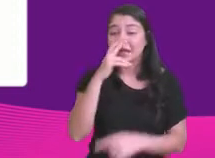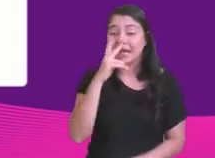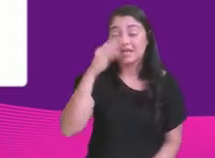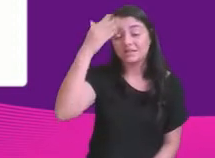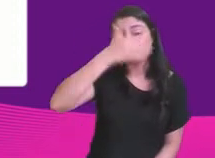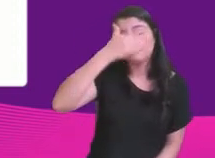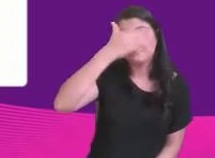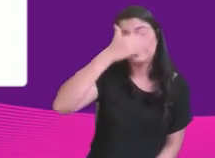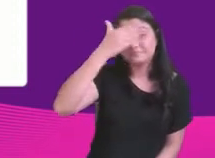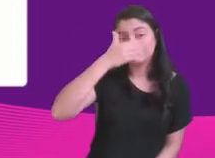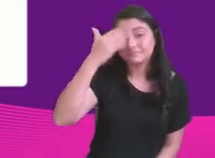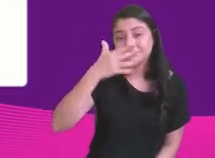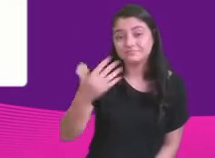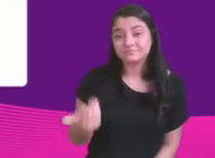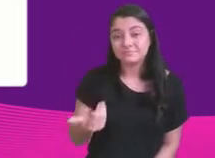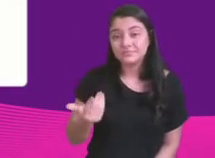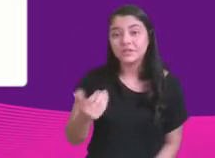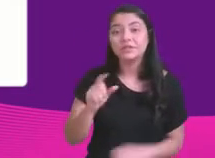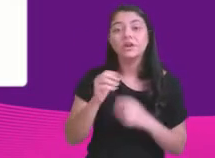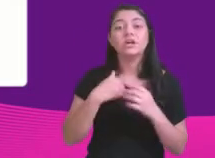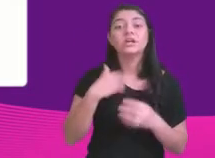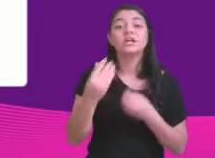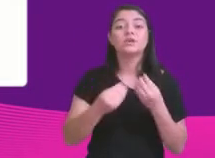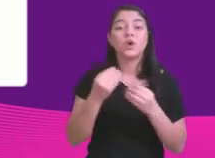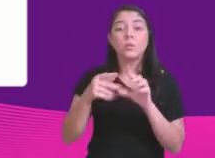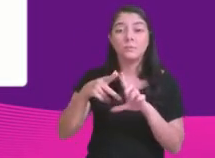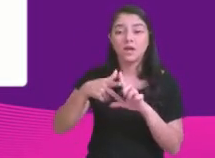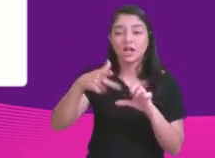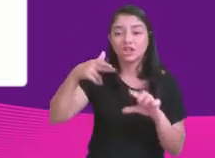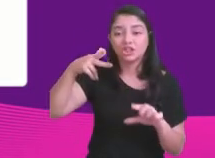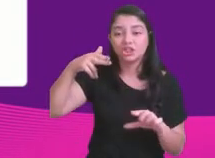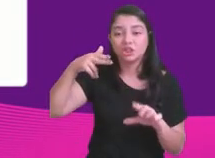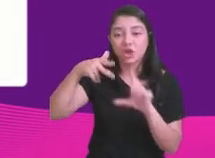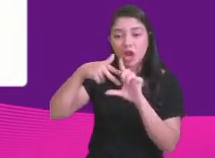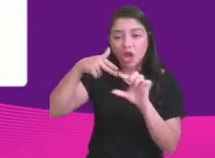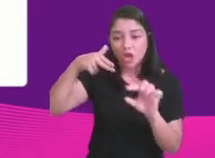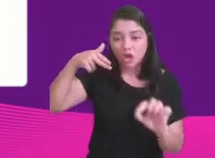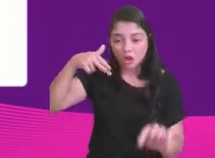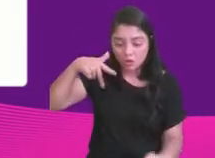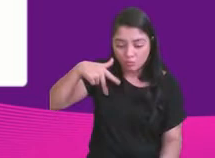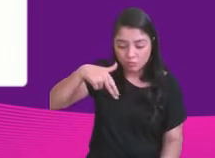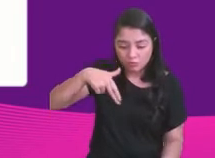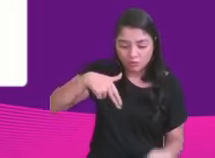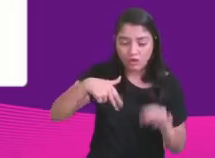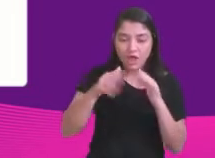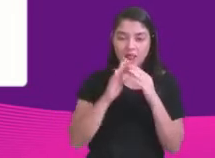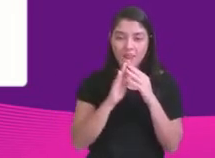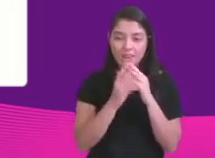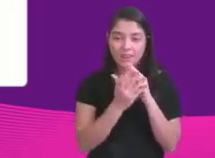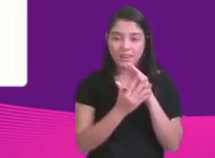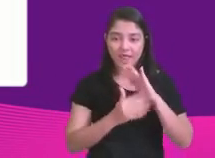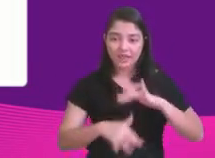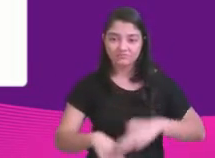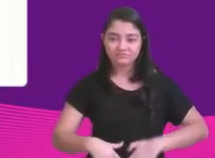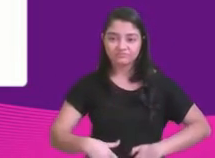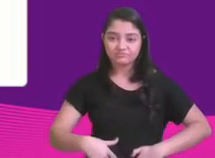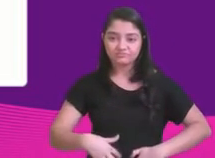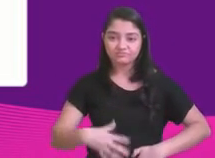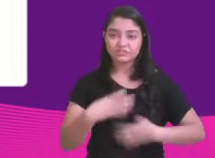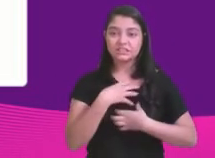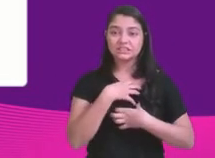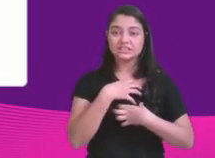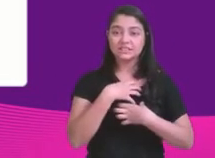uma tesoura de maio lá embaixo na pelve, vamos sentir o plano entre os nossos dedos e muito difícil nós